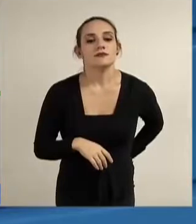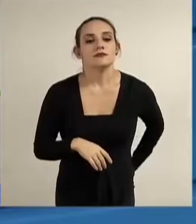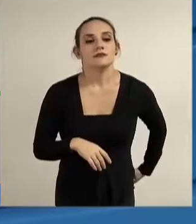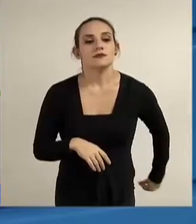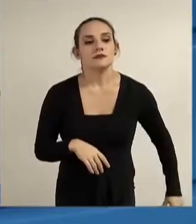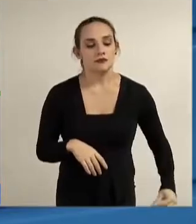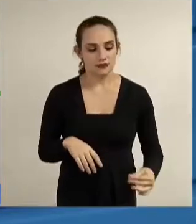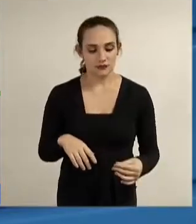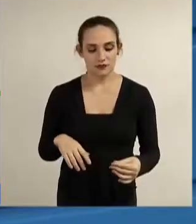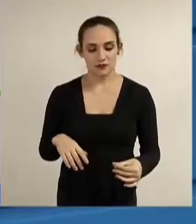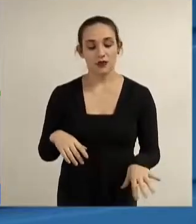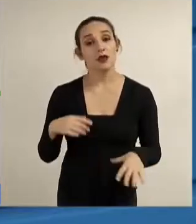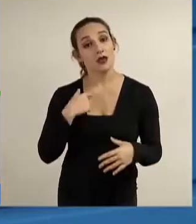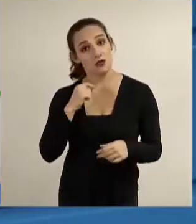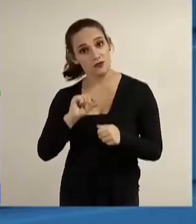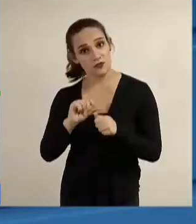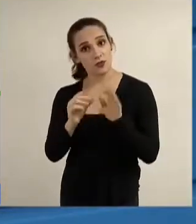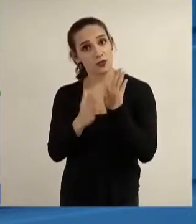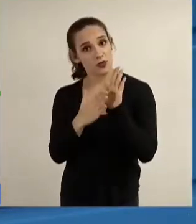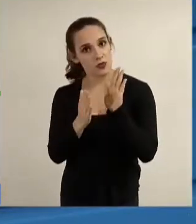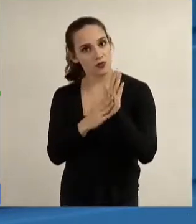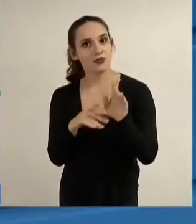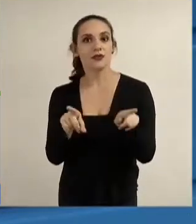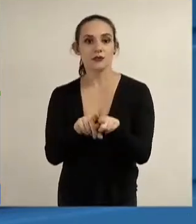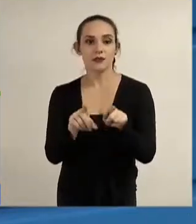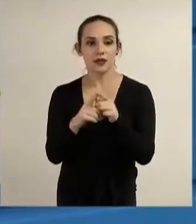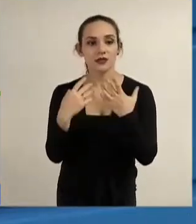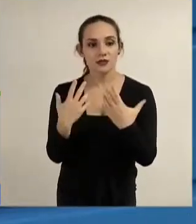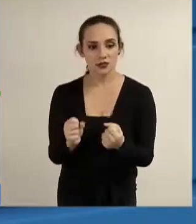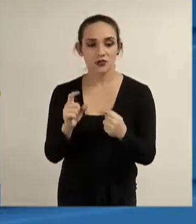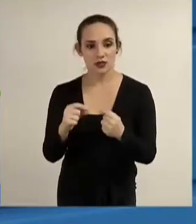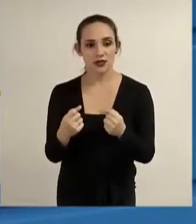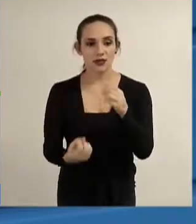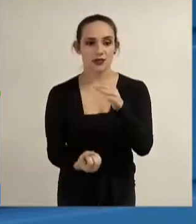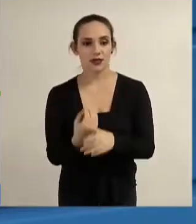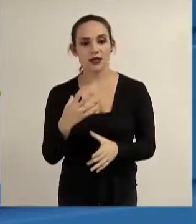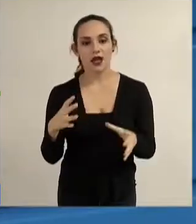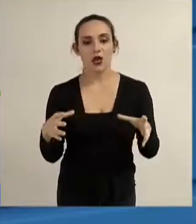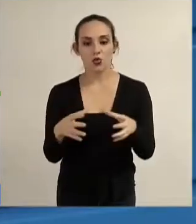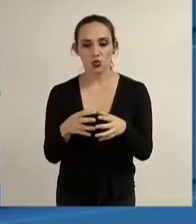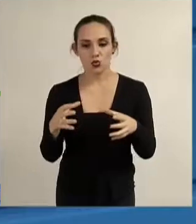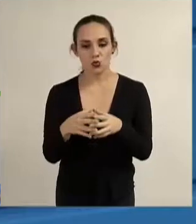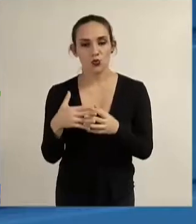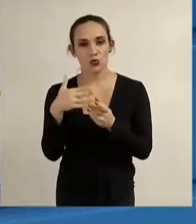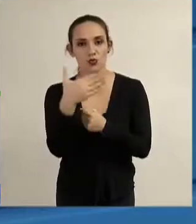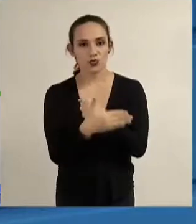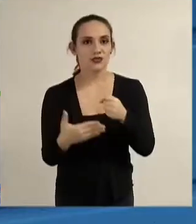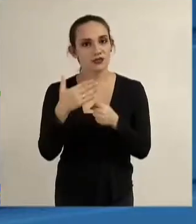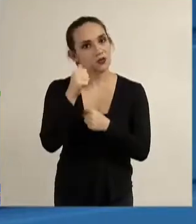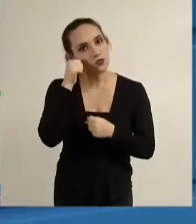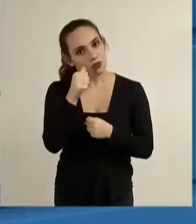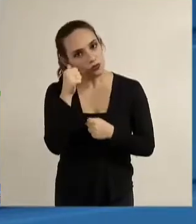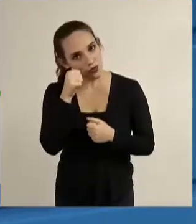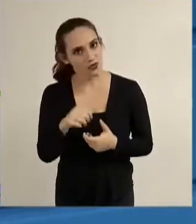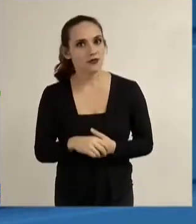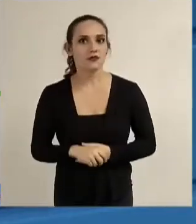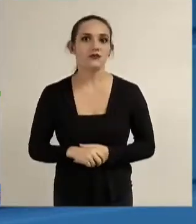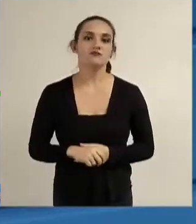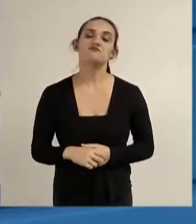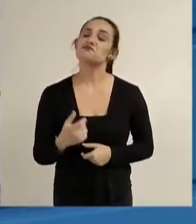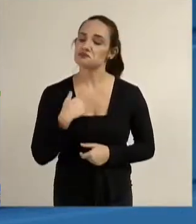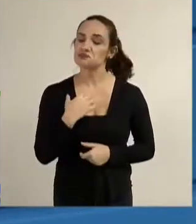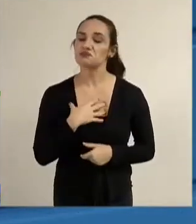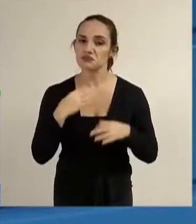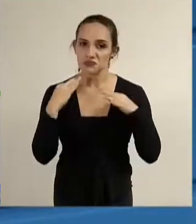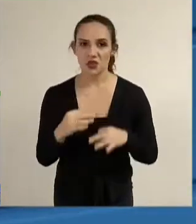propus à mesa e aos deputados, e foi aceito, a criação da Frente Parlamentar em Defesa da Mulher. Vossa Excelência tem tenho